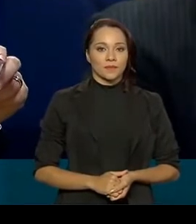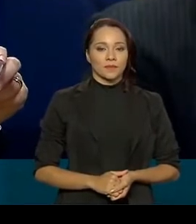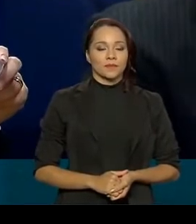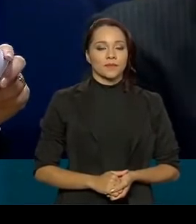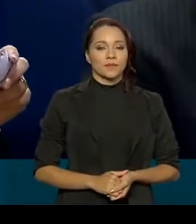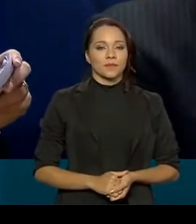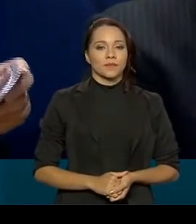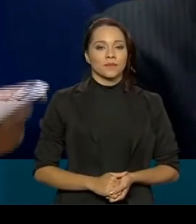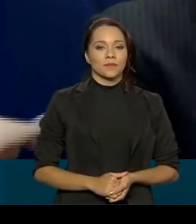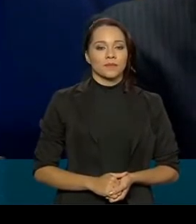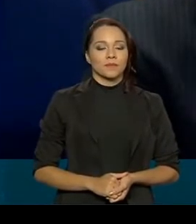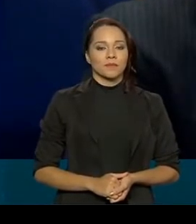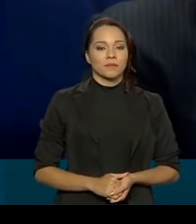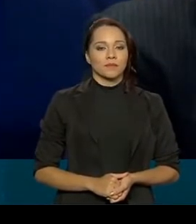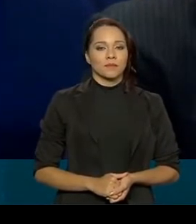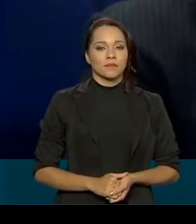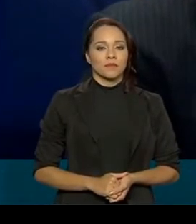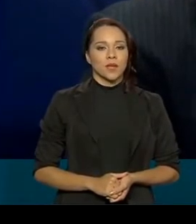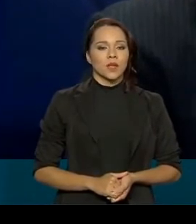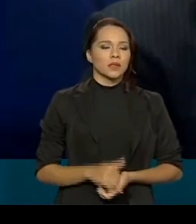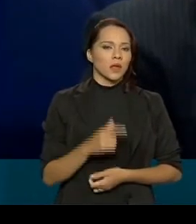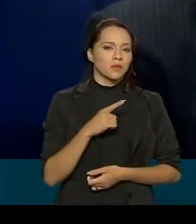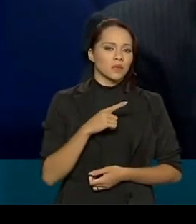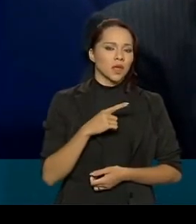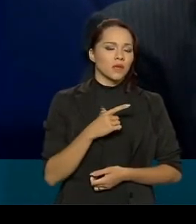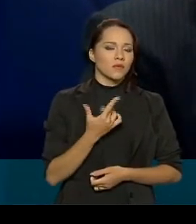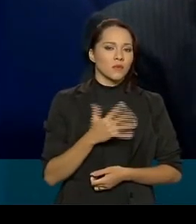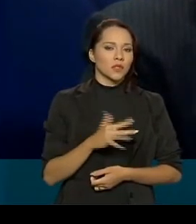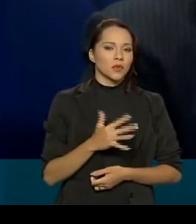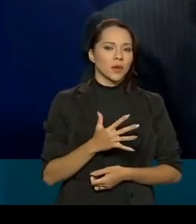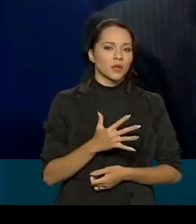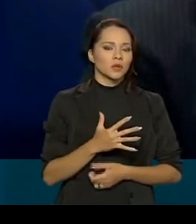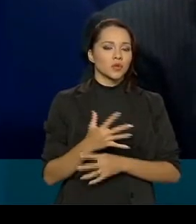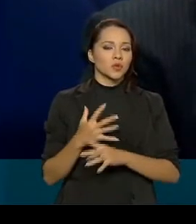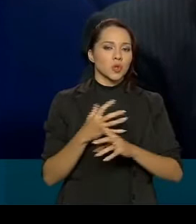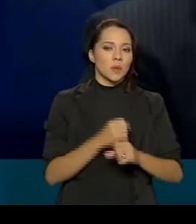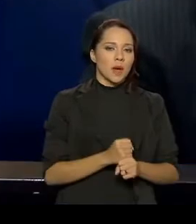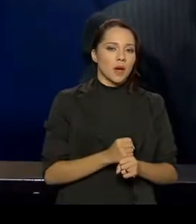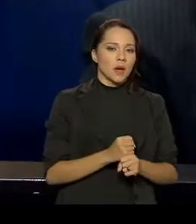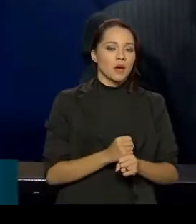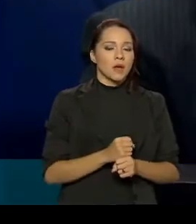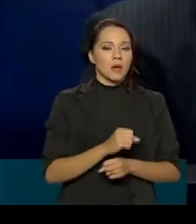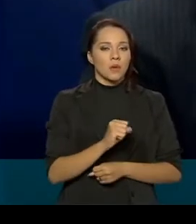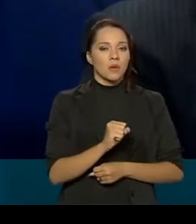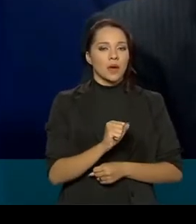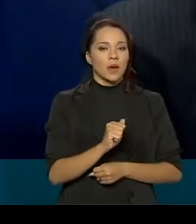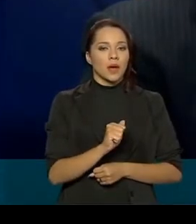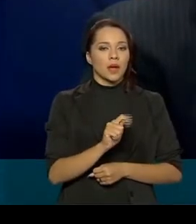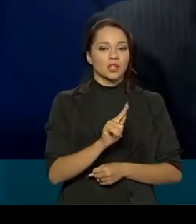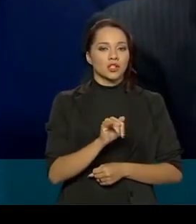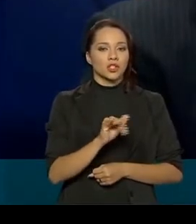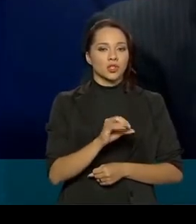Mais um, por favor. Aí, nós tivemos se somarmos um ágio total